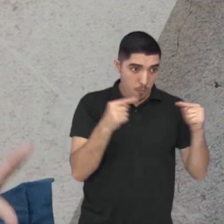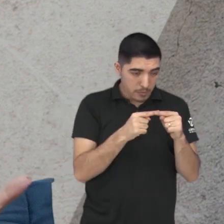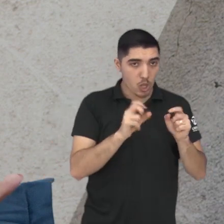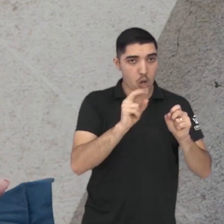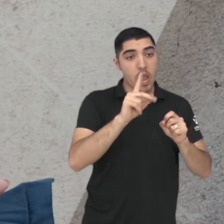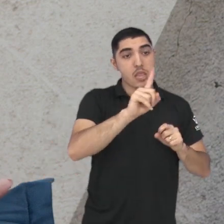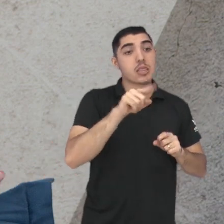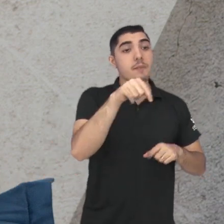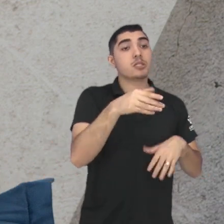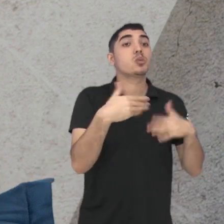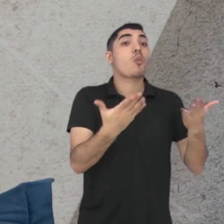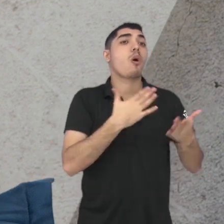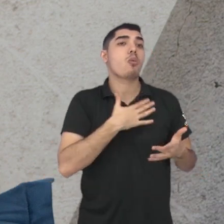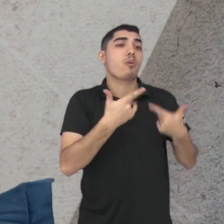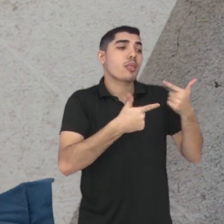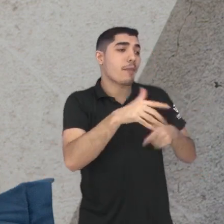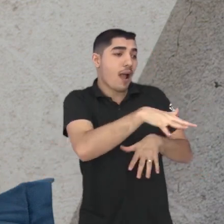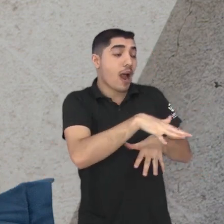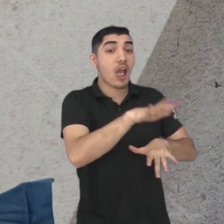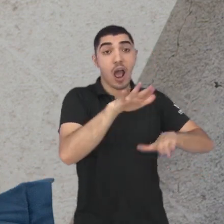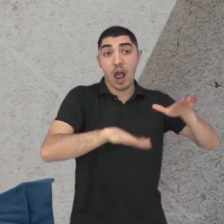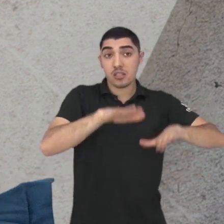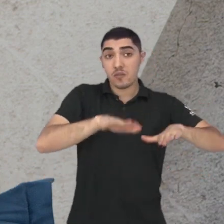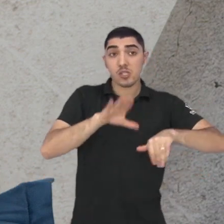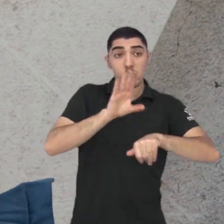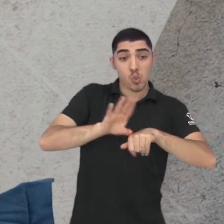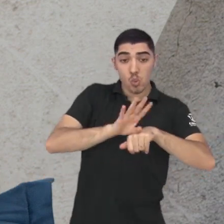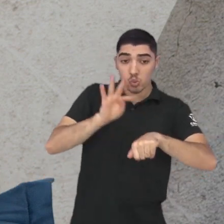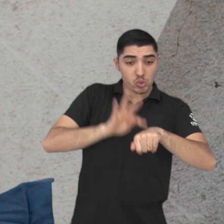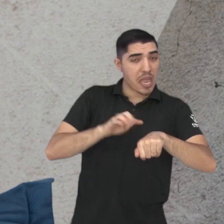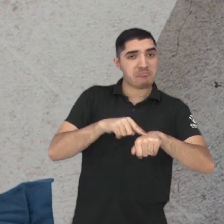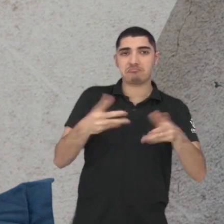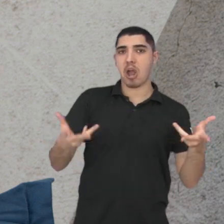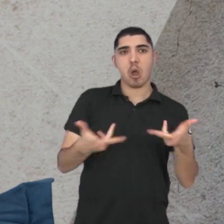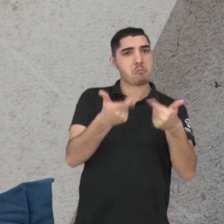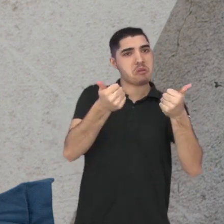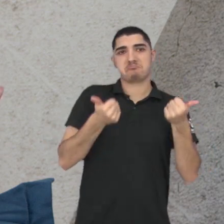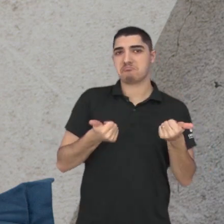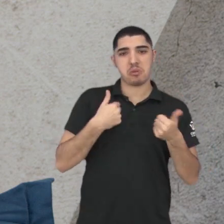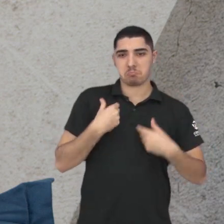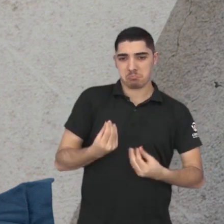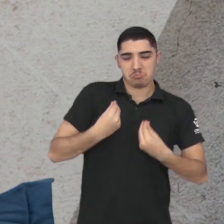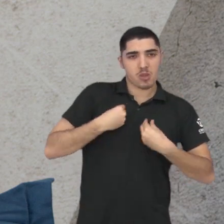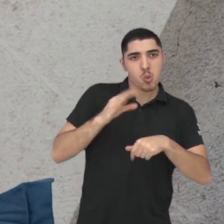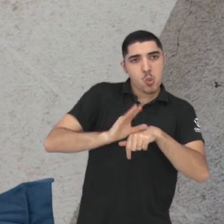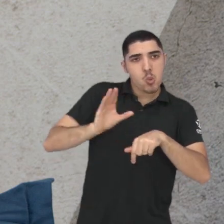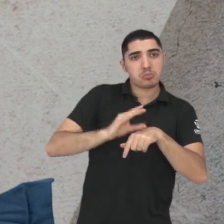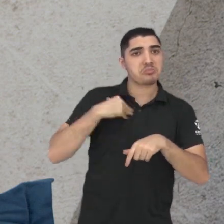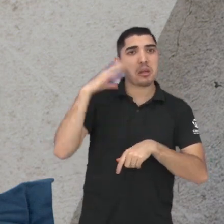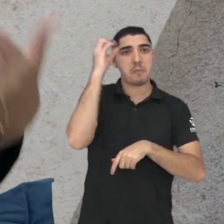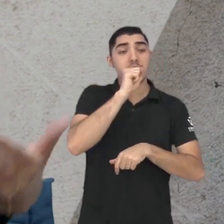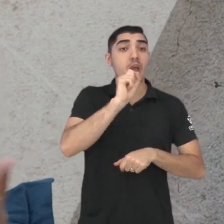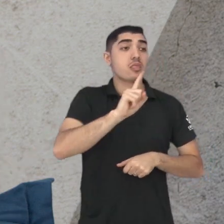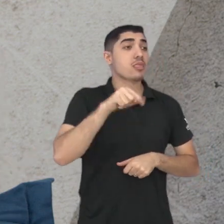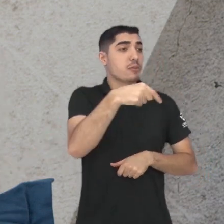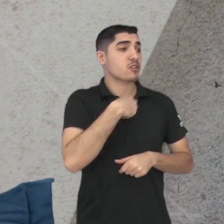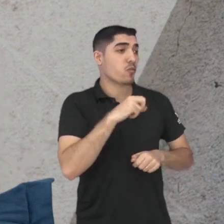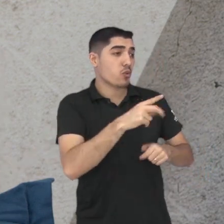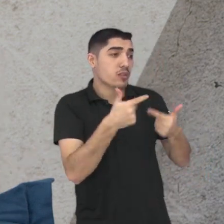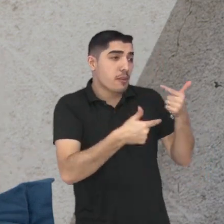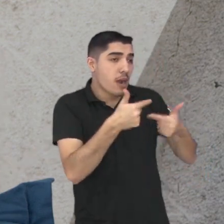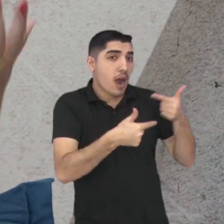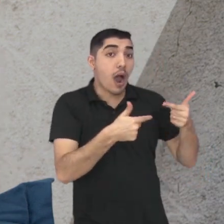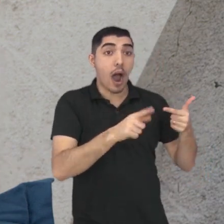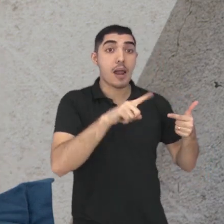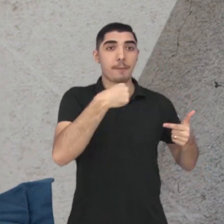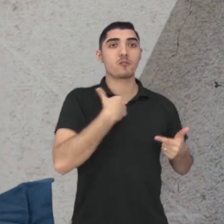área que você quer exercer. Às vezes um curso técnico te atende muito bem, às vezes aí até ali você vai ter um limite de trabalho, e depois você vai para um curso